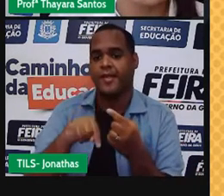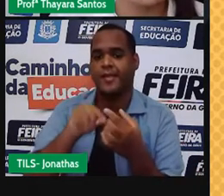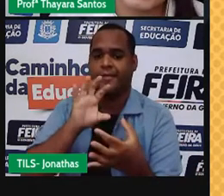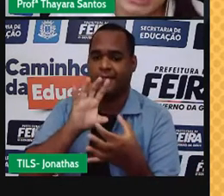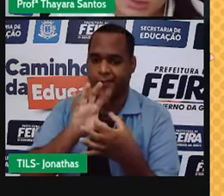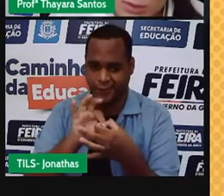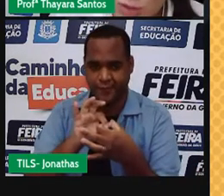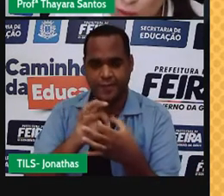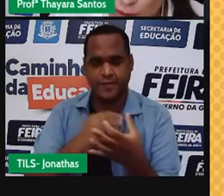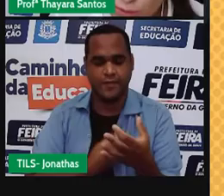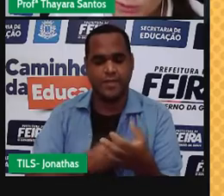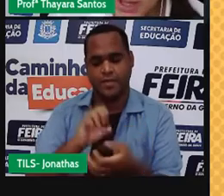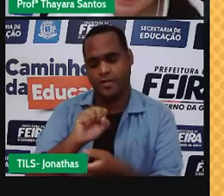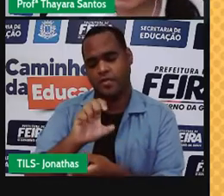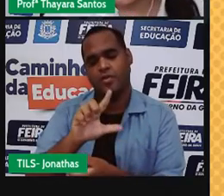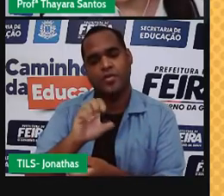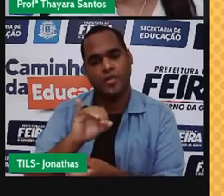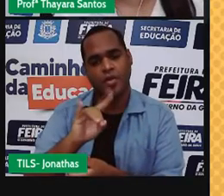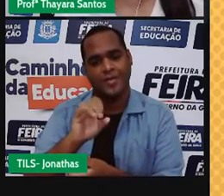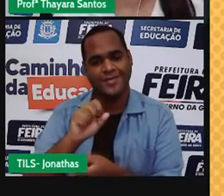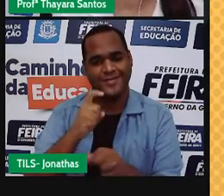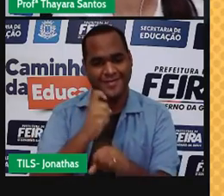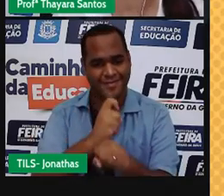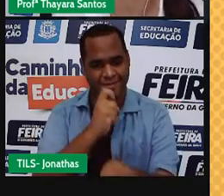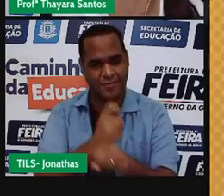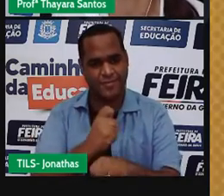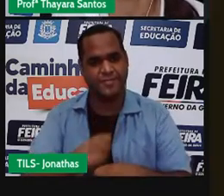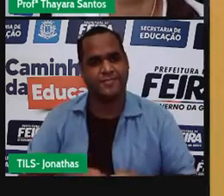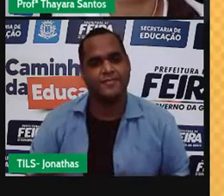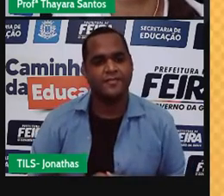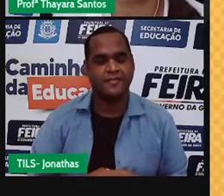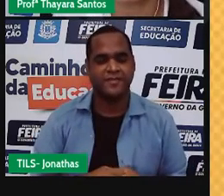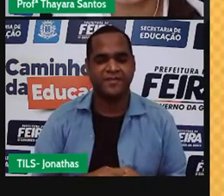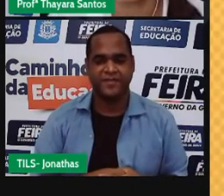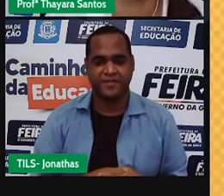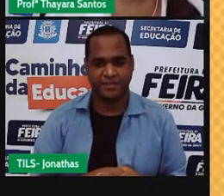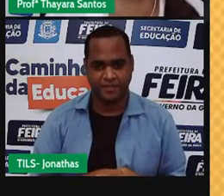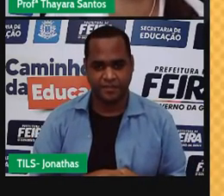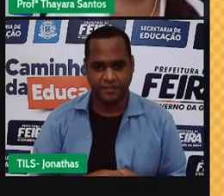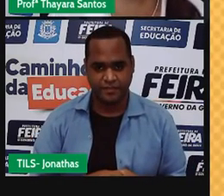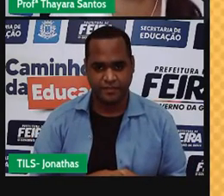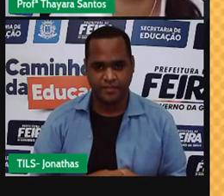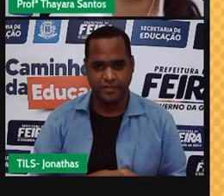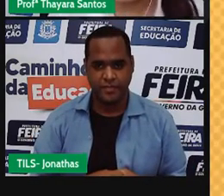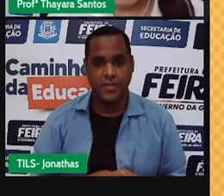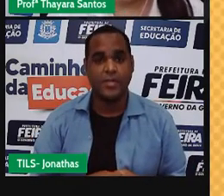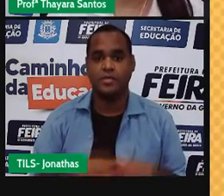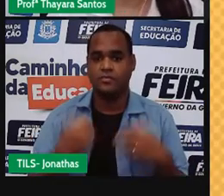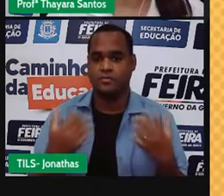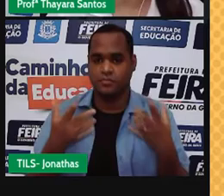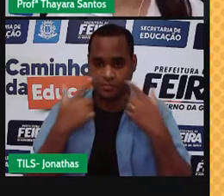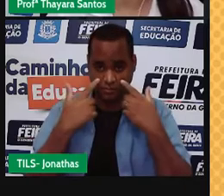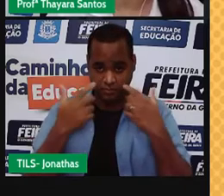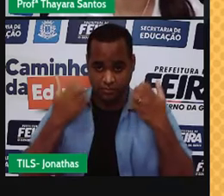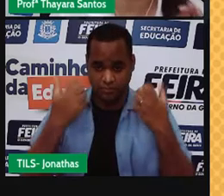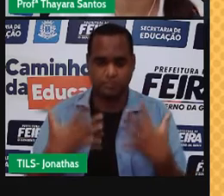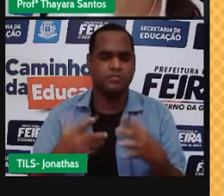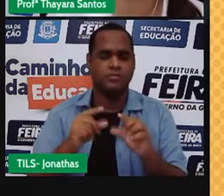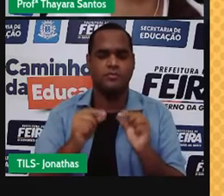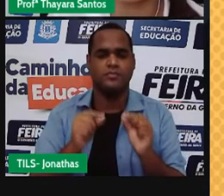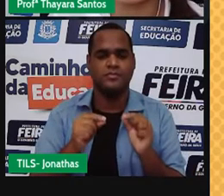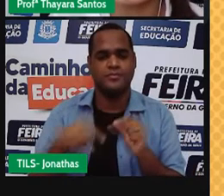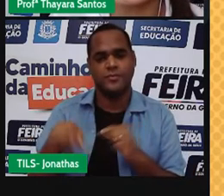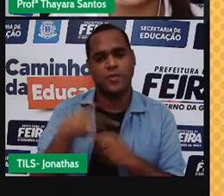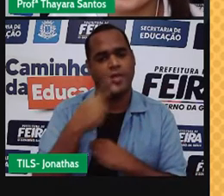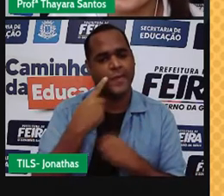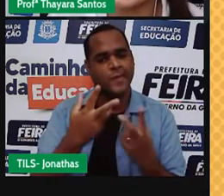é o estado sólido tá e vamos lá agora agora a gente vai ver